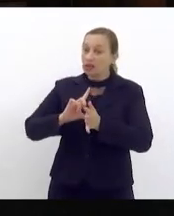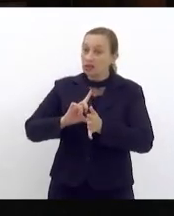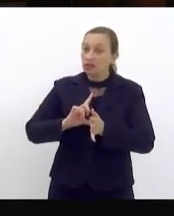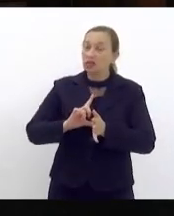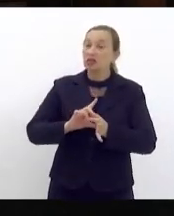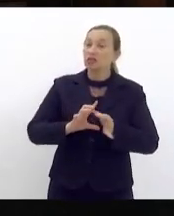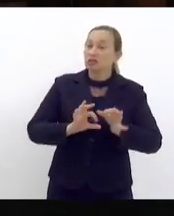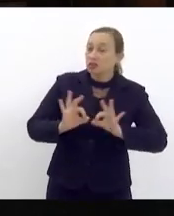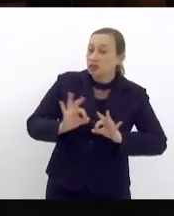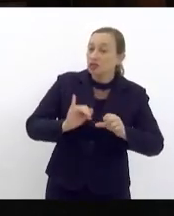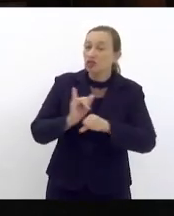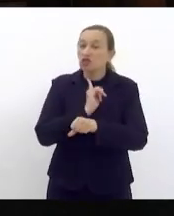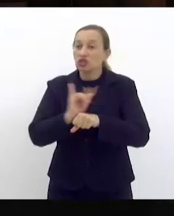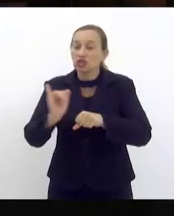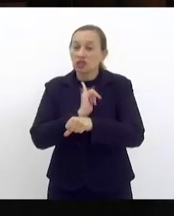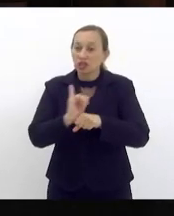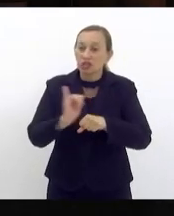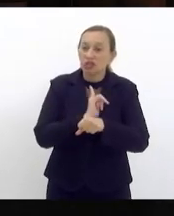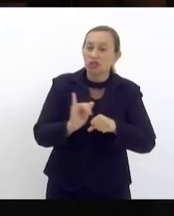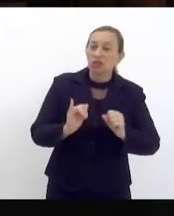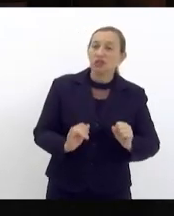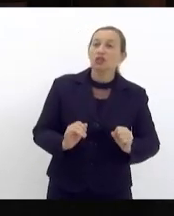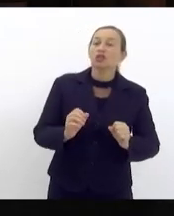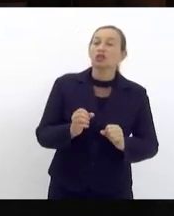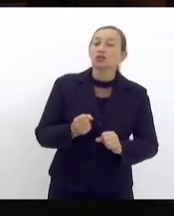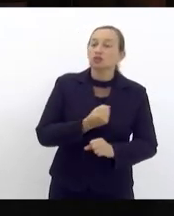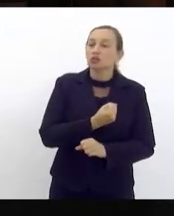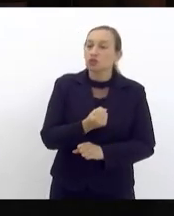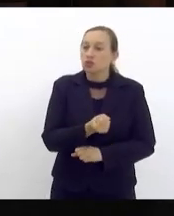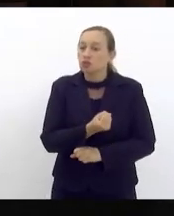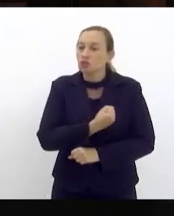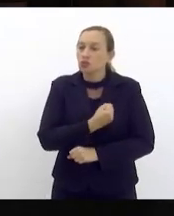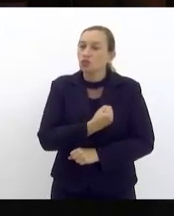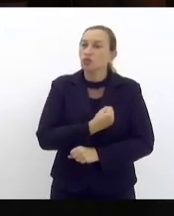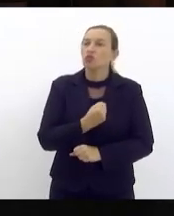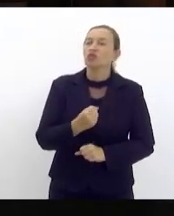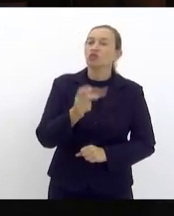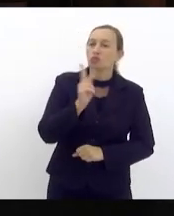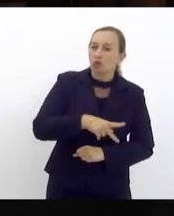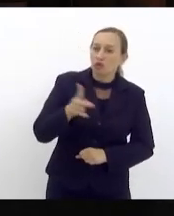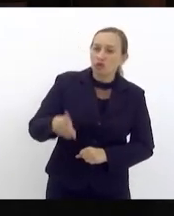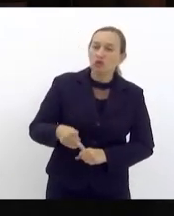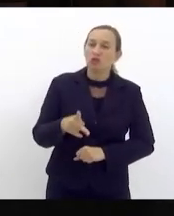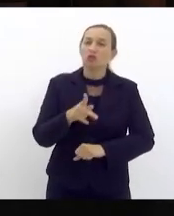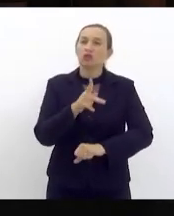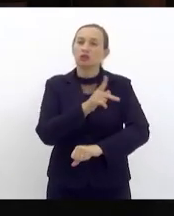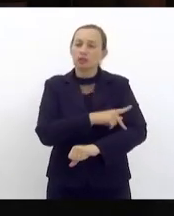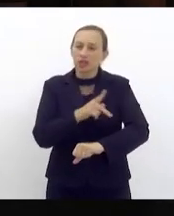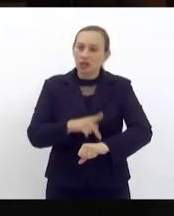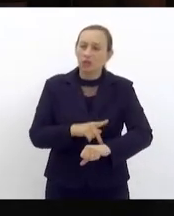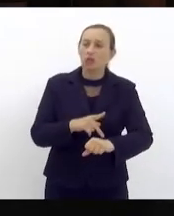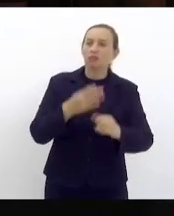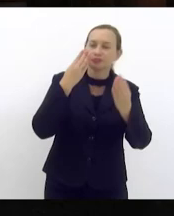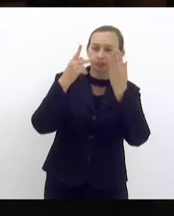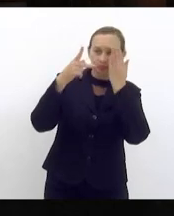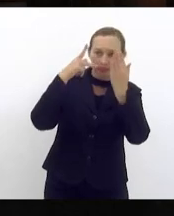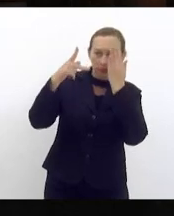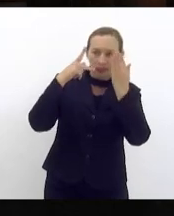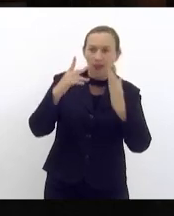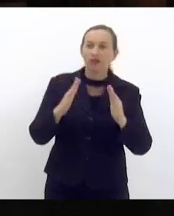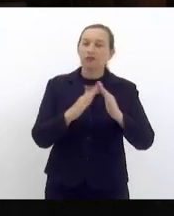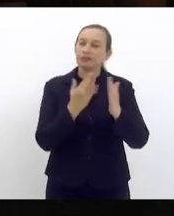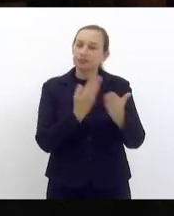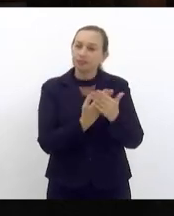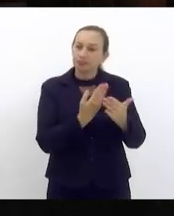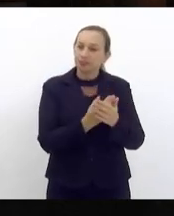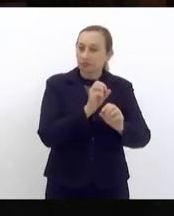recompor o quadro de professores de pedagogos de psicopedagogo escola é o lugar de educação é o ambiente escolar